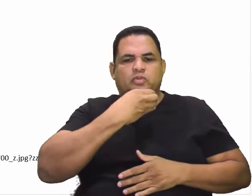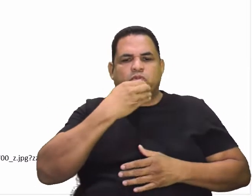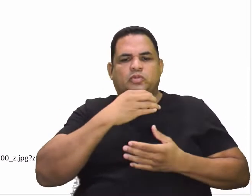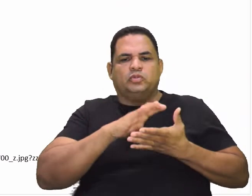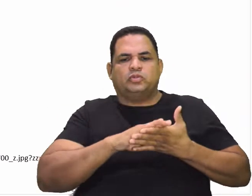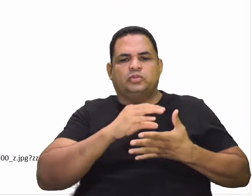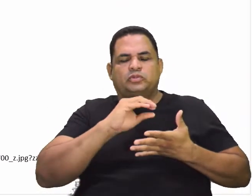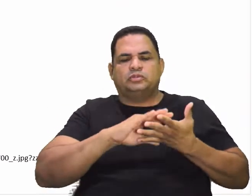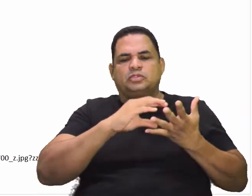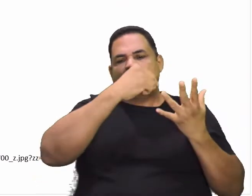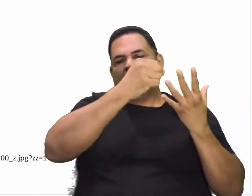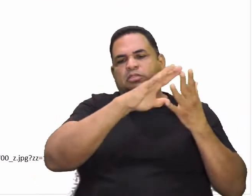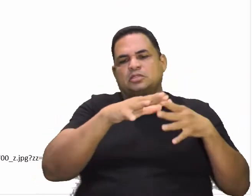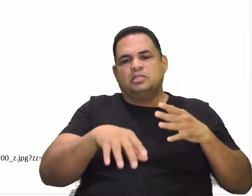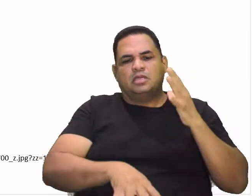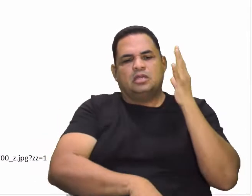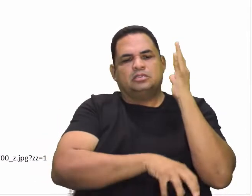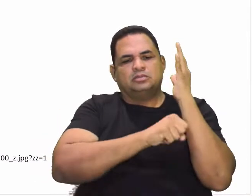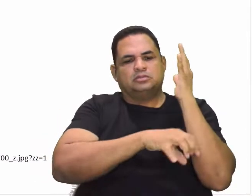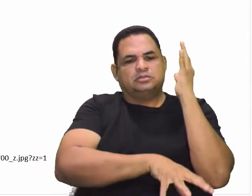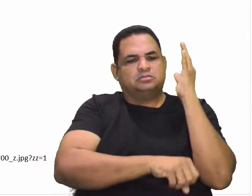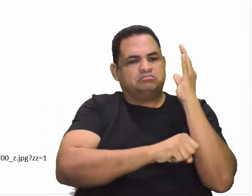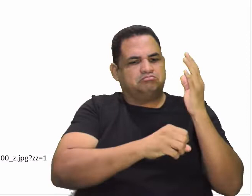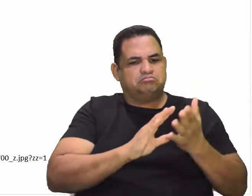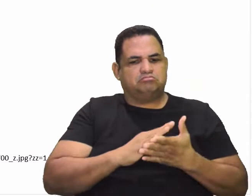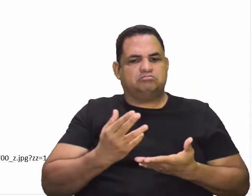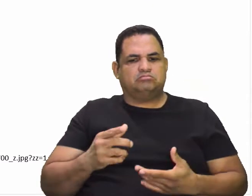denominados caçadores e coletores.